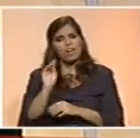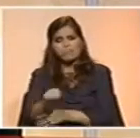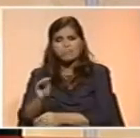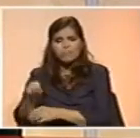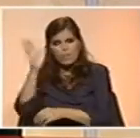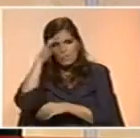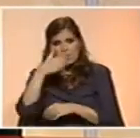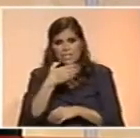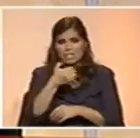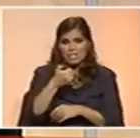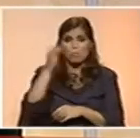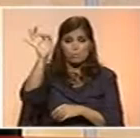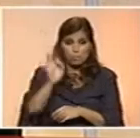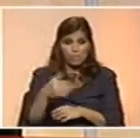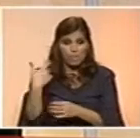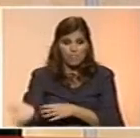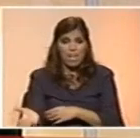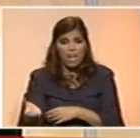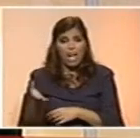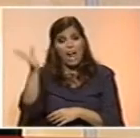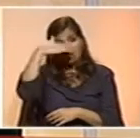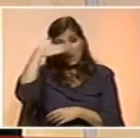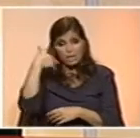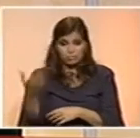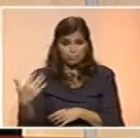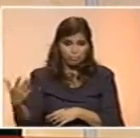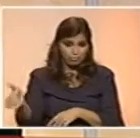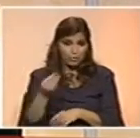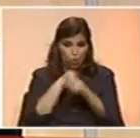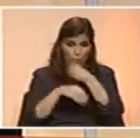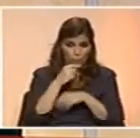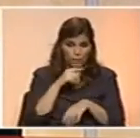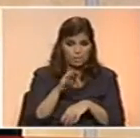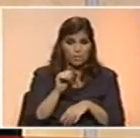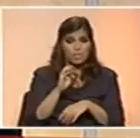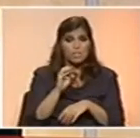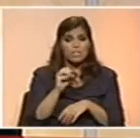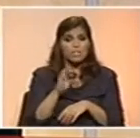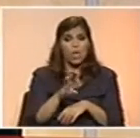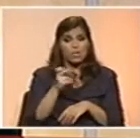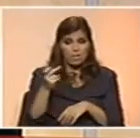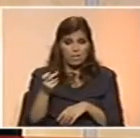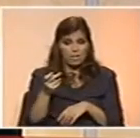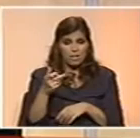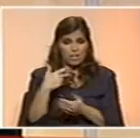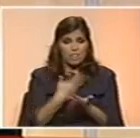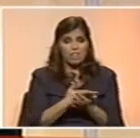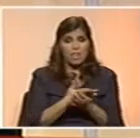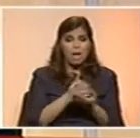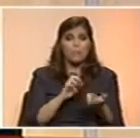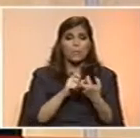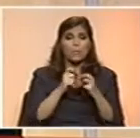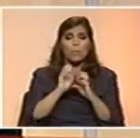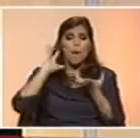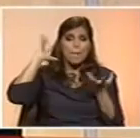não é para a alimentação humana, é para a alimentação de gado. O que traz lá está também grandes problemas ambientais. Muito